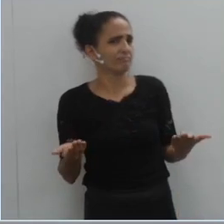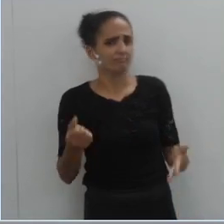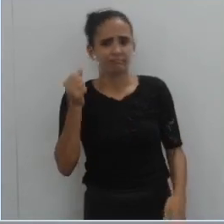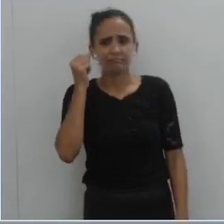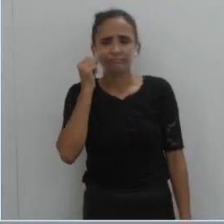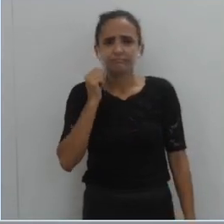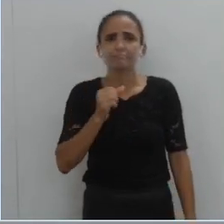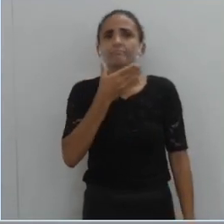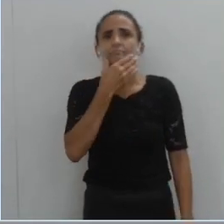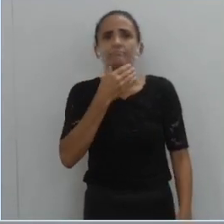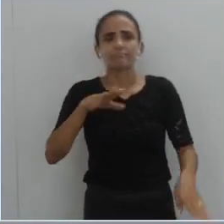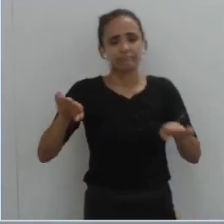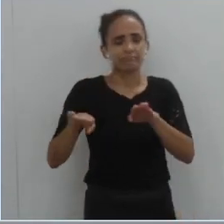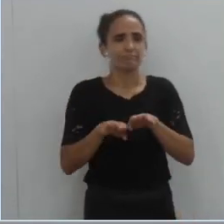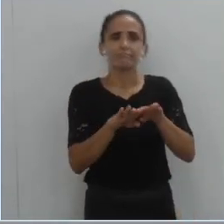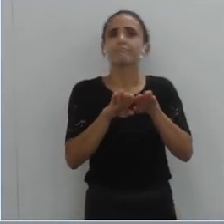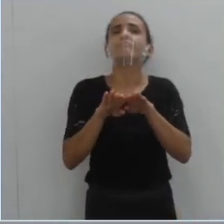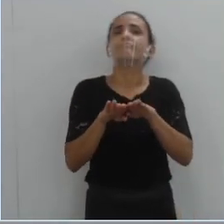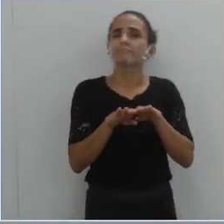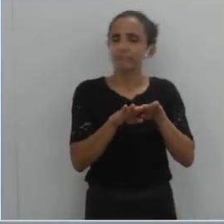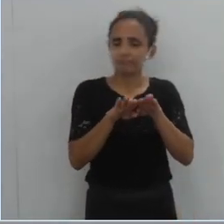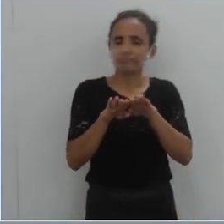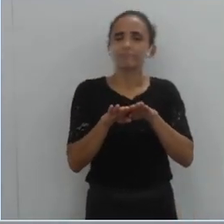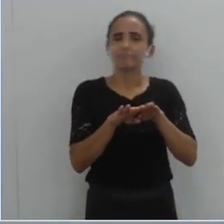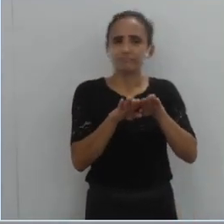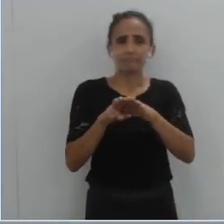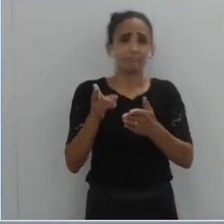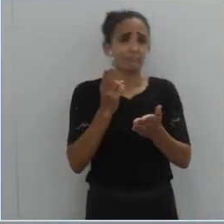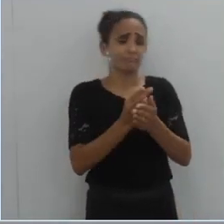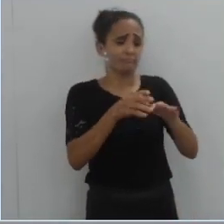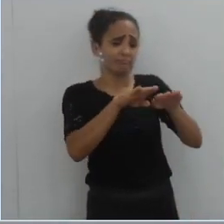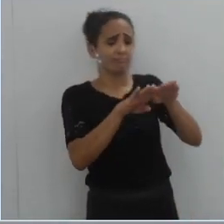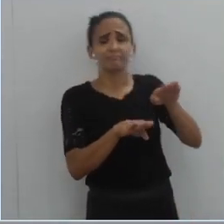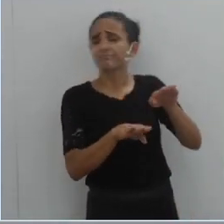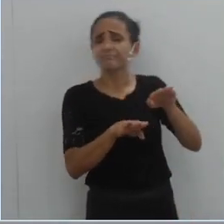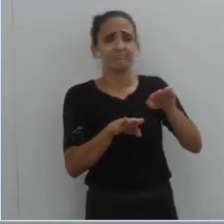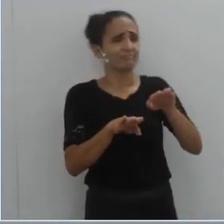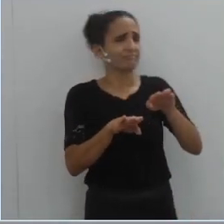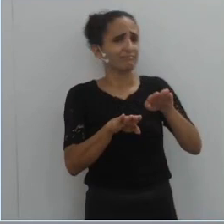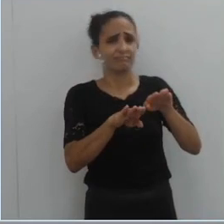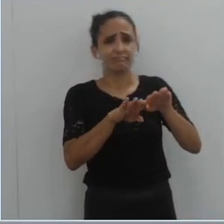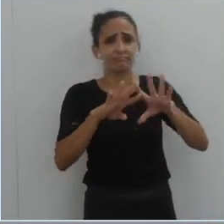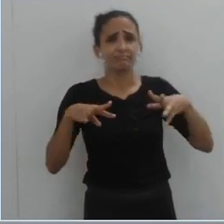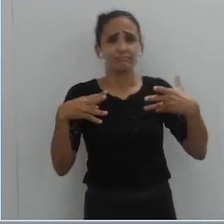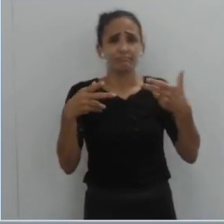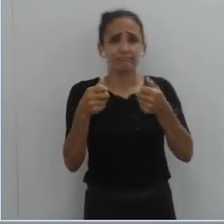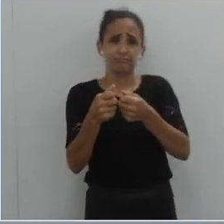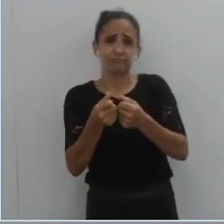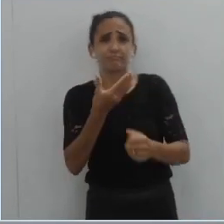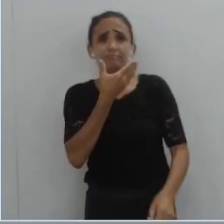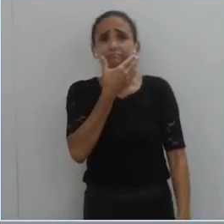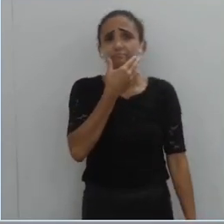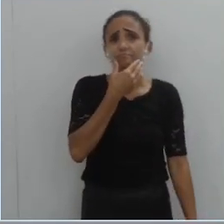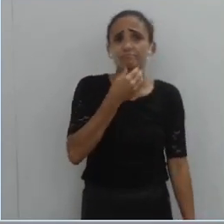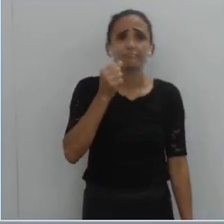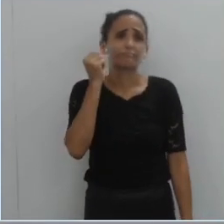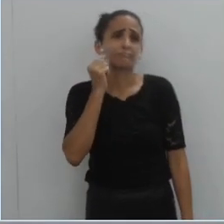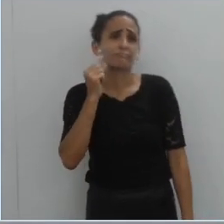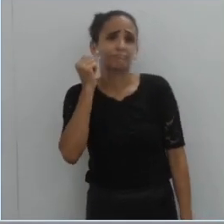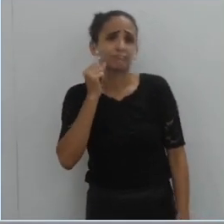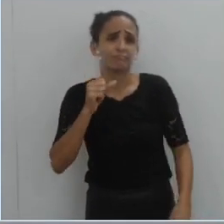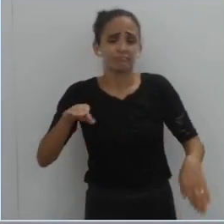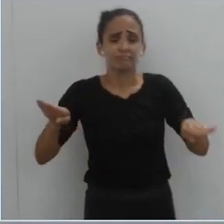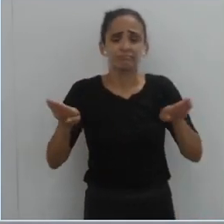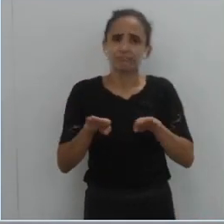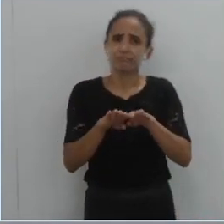nós somos iguais. Ninguém pode ser melhor do que ninguém por ser homem, de jeito nenhum.